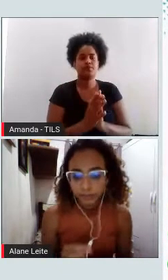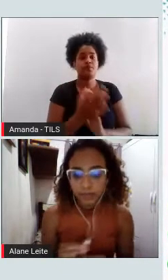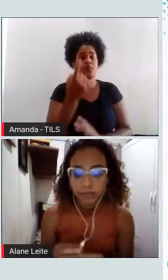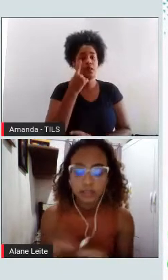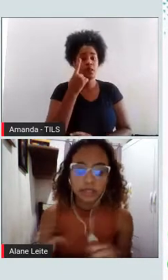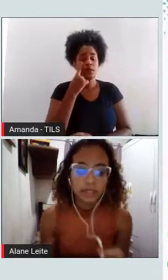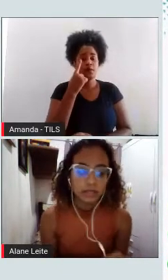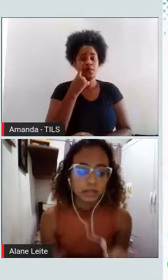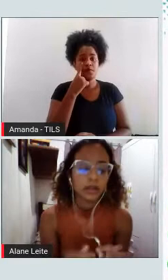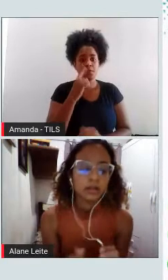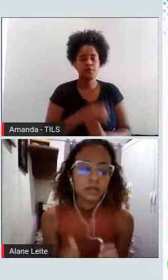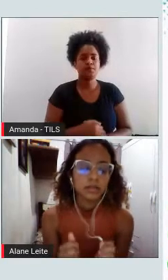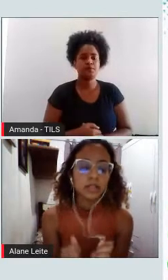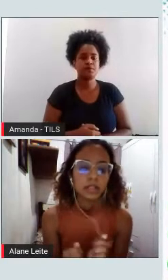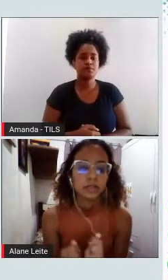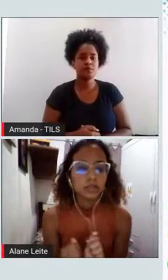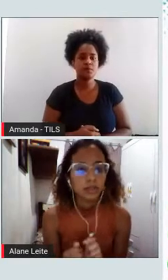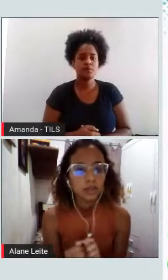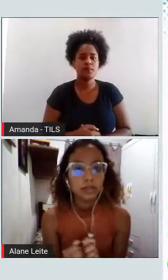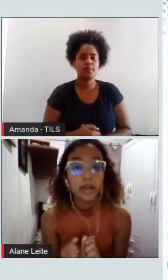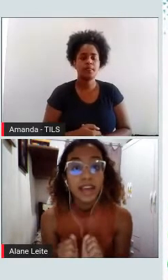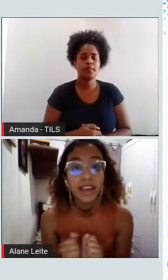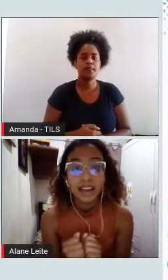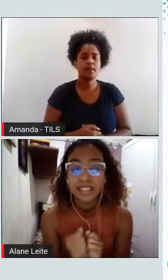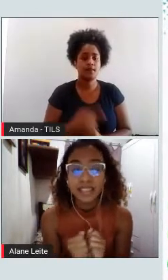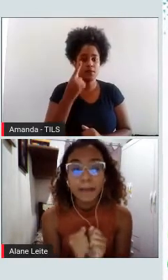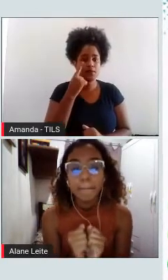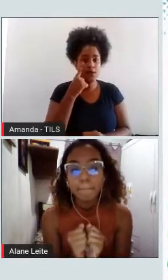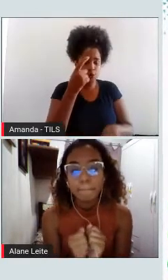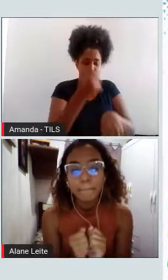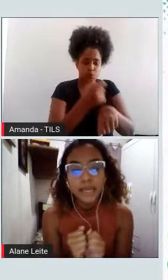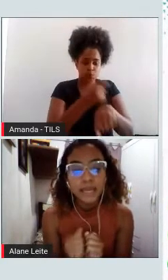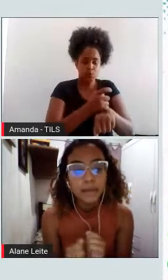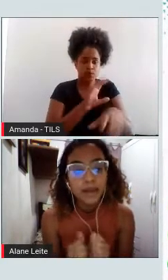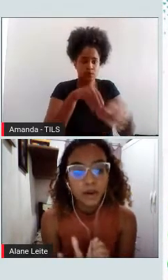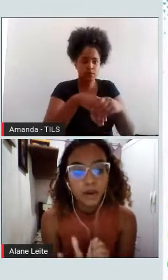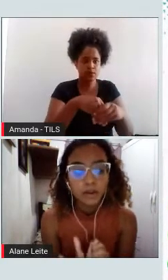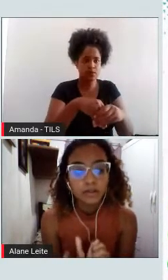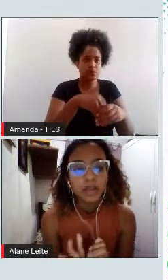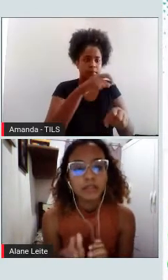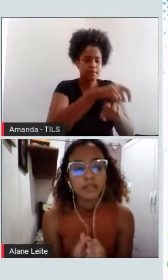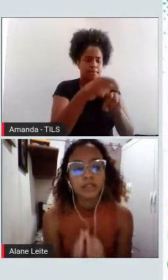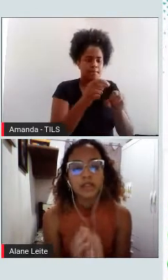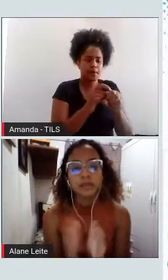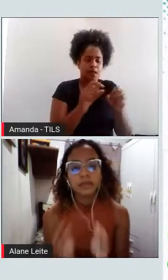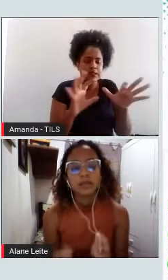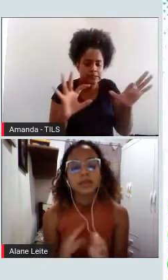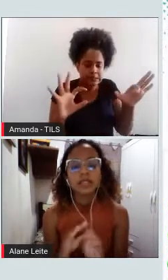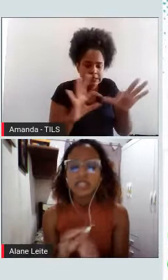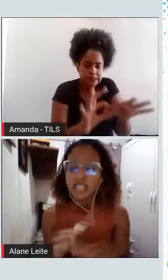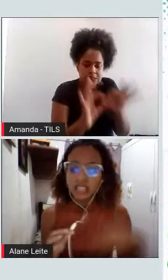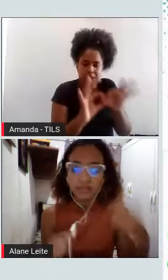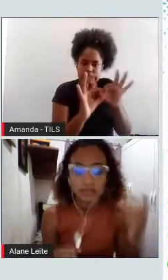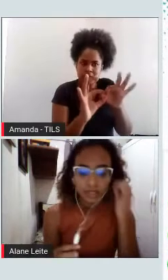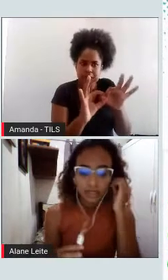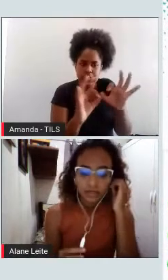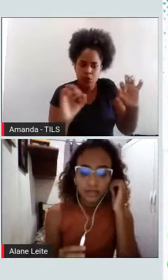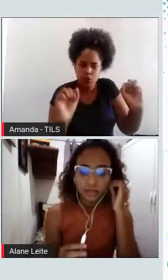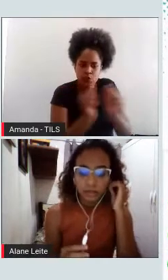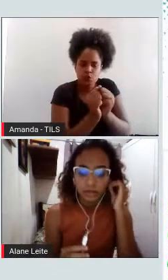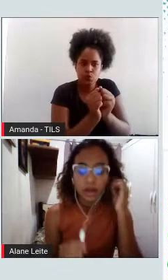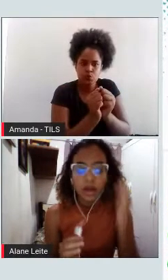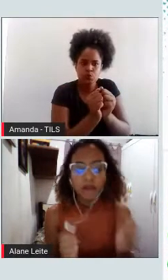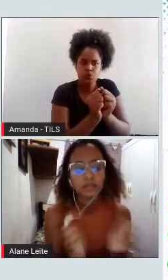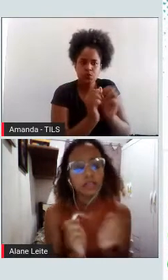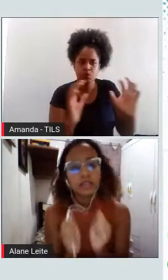moléculas, no estado sólido, ela vai ser bem maior do que a força de repulsão. E o que seria essa força de atração